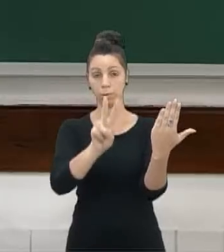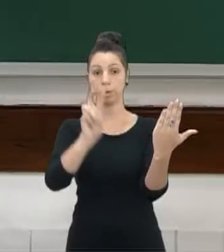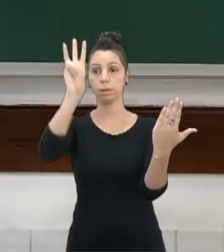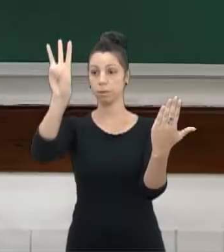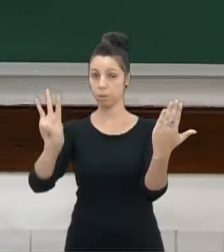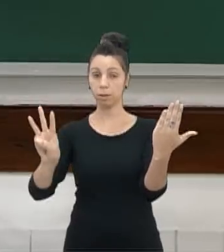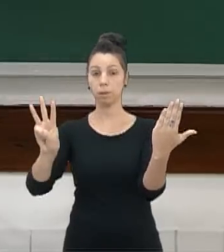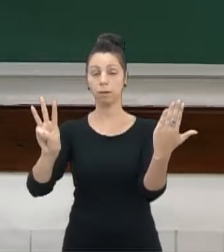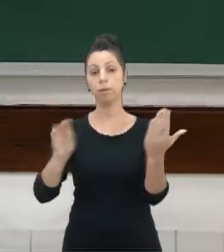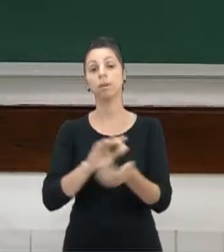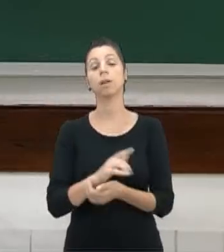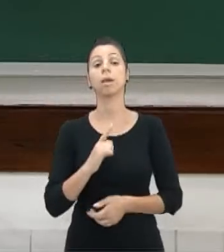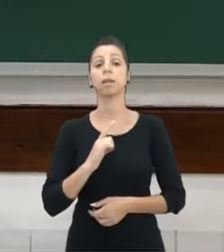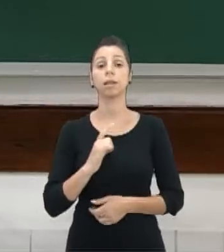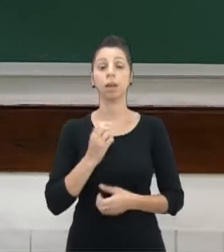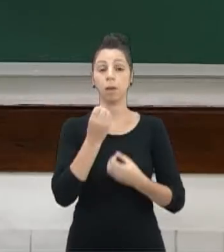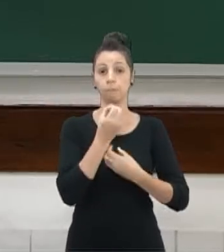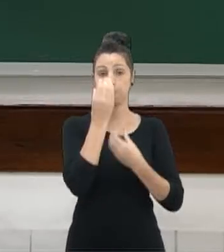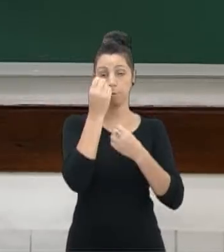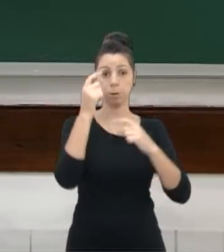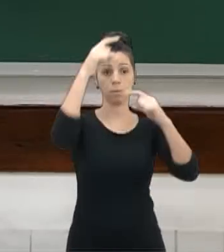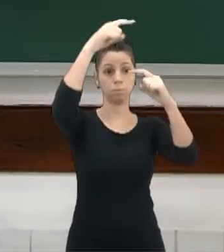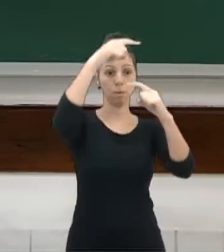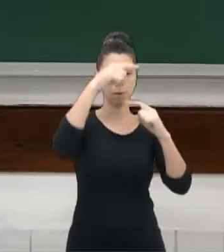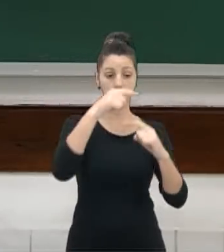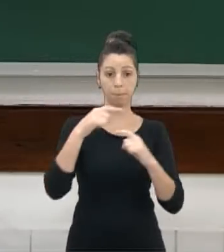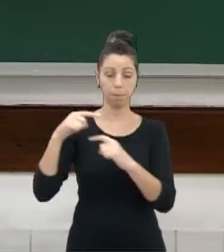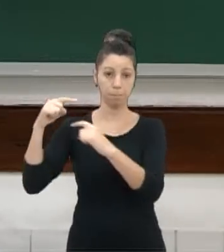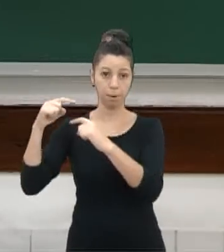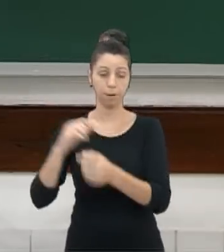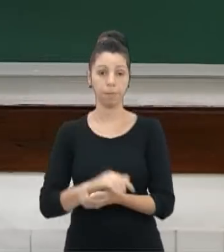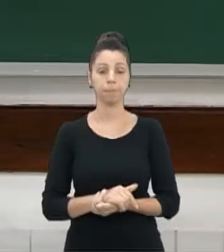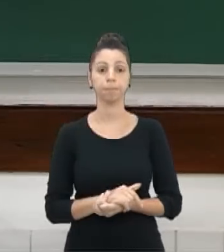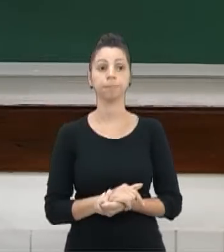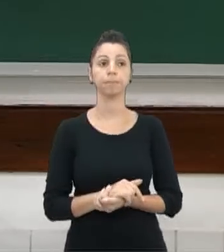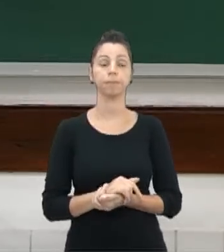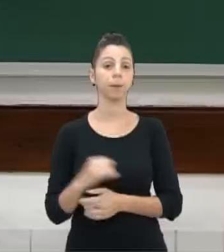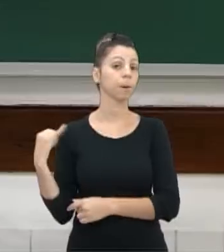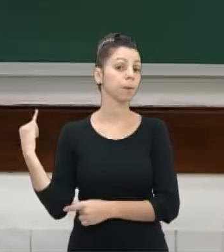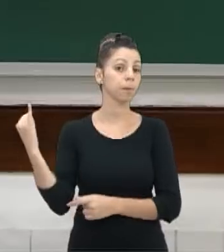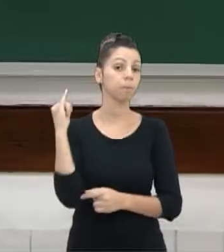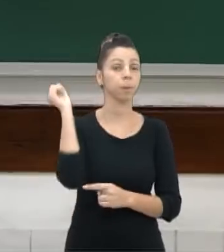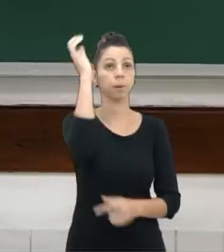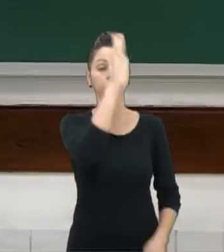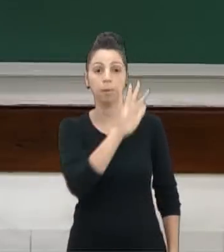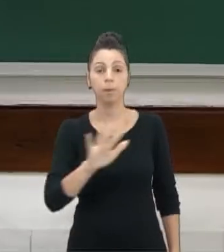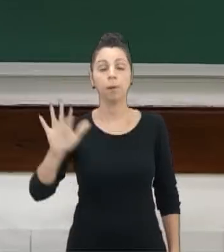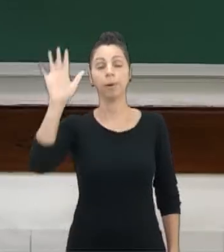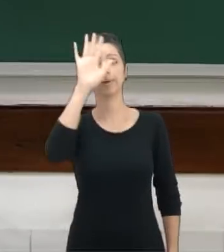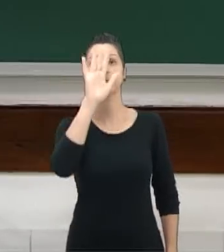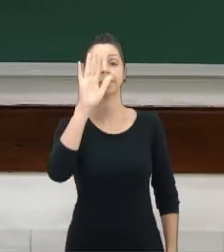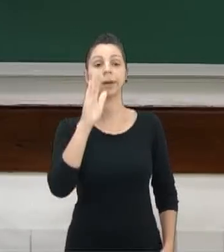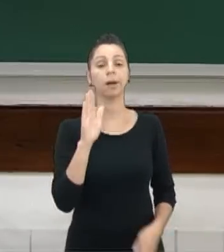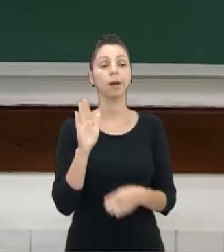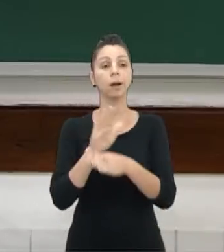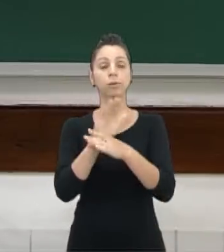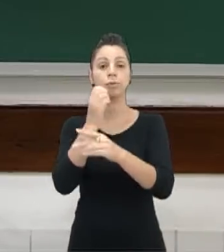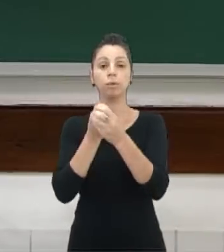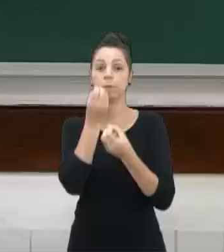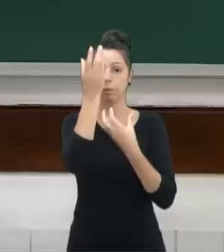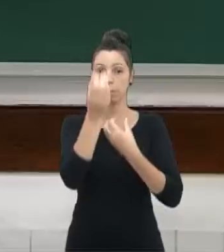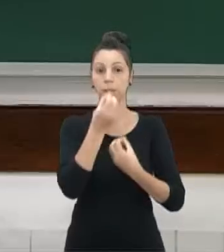as informações em tópicos. Tem a ilustração, a gente viu, é importante, a ilustração ajuda a construir